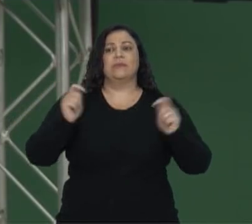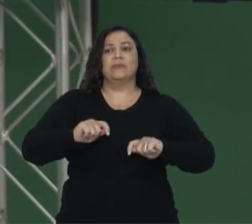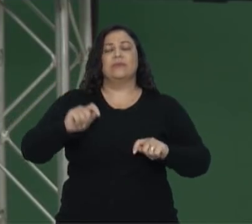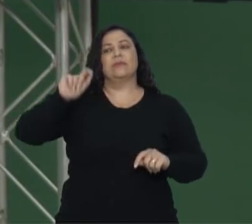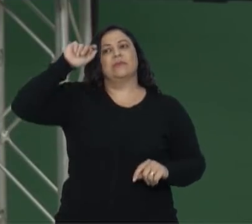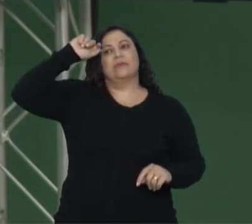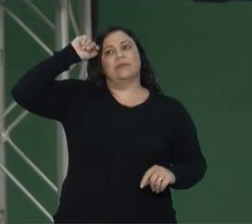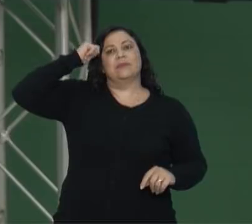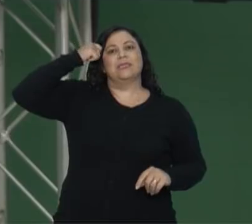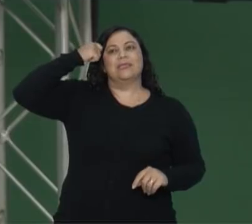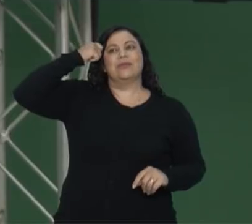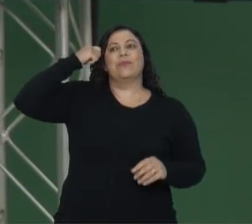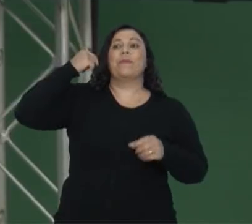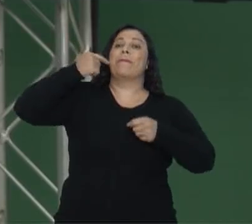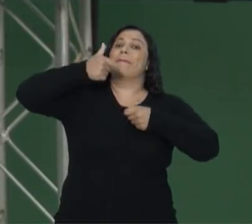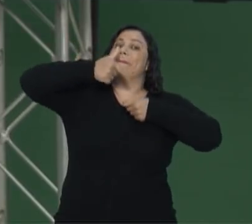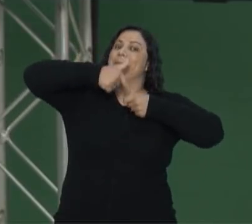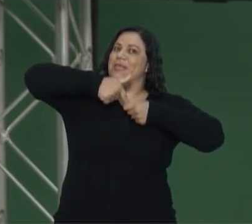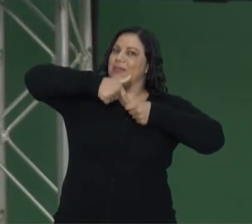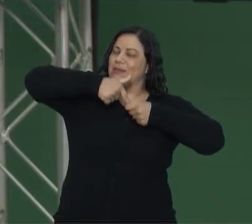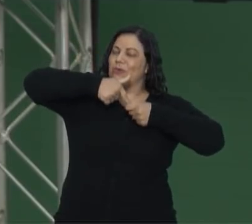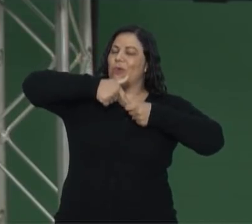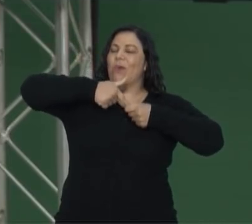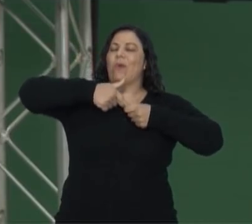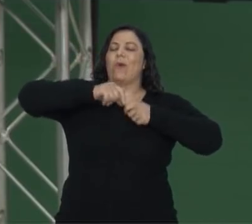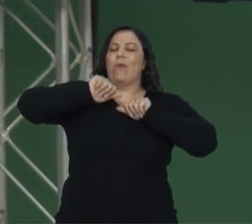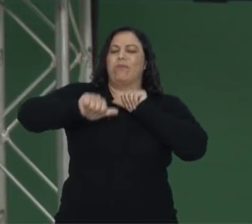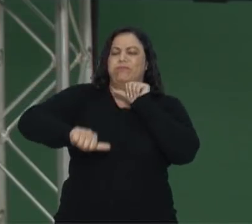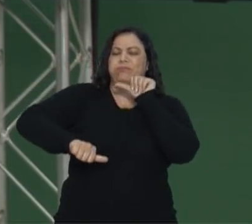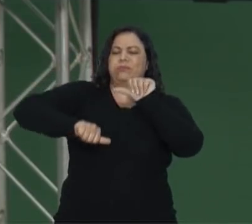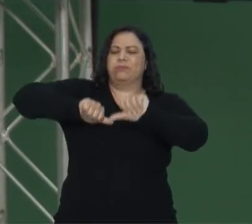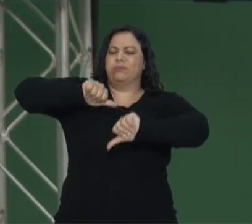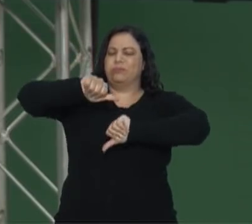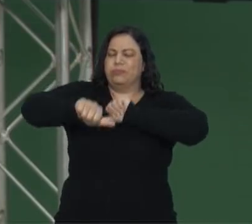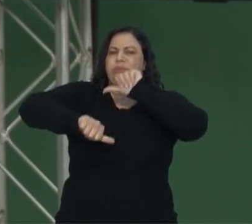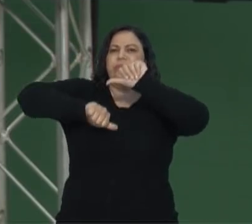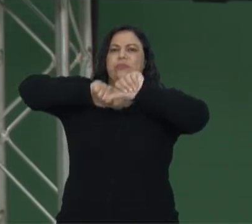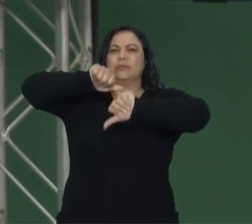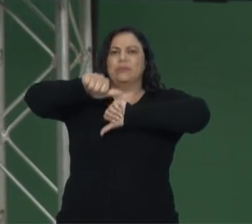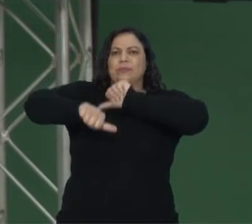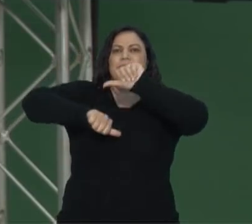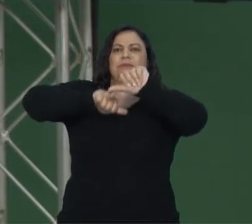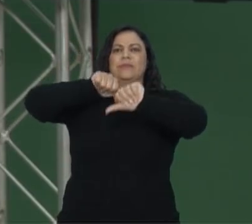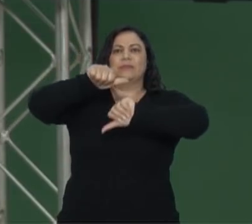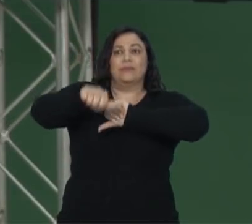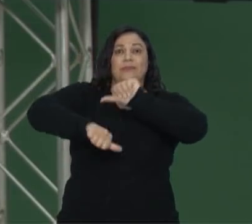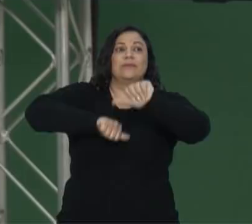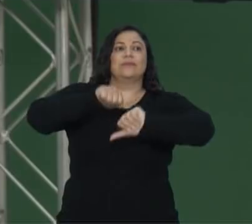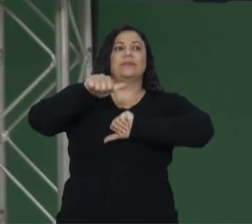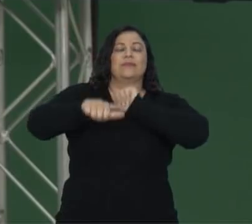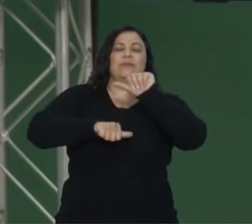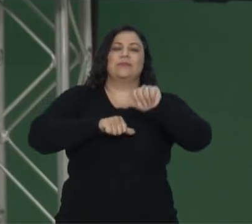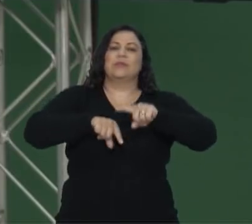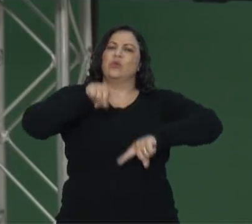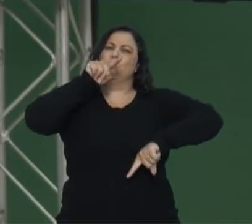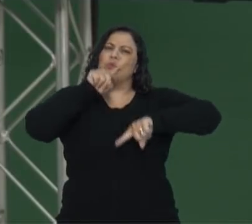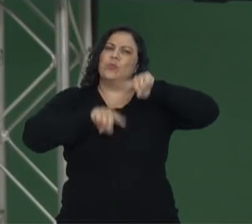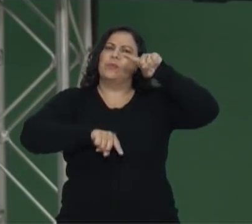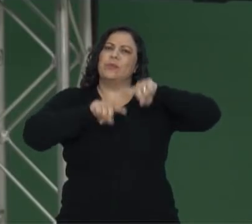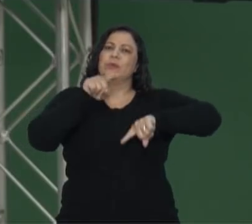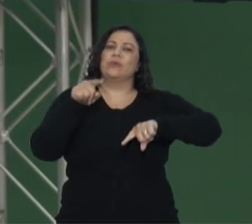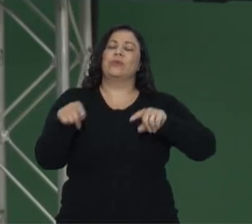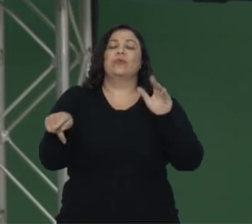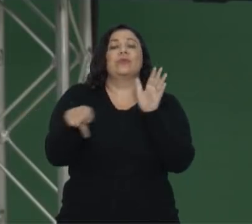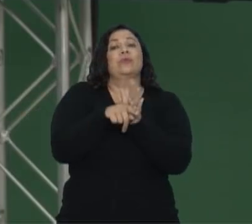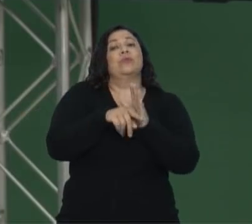petróleo. Esse petróleo passa por todo um processo, uma transformação, e um produto dele é